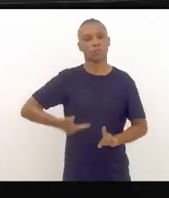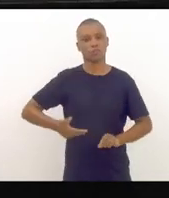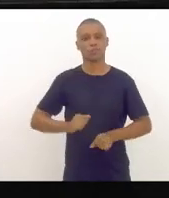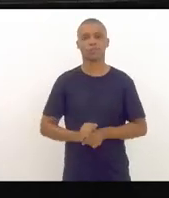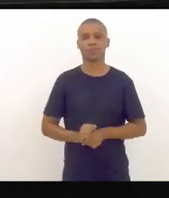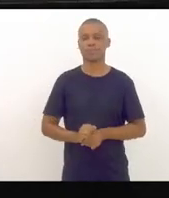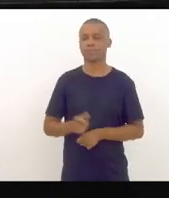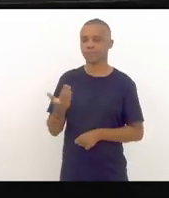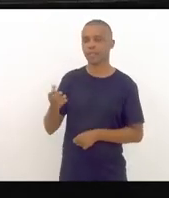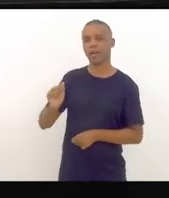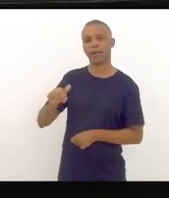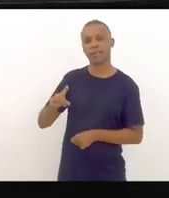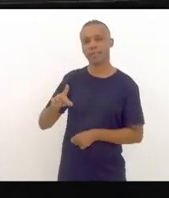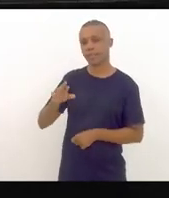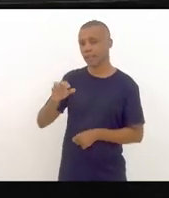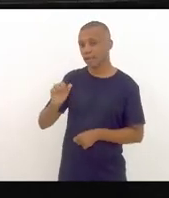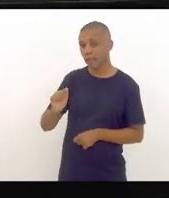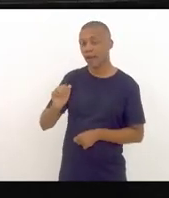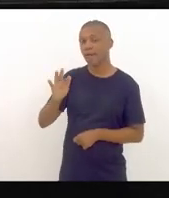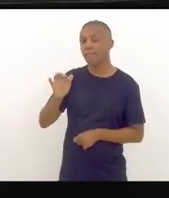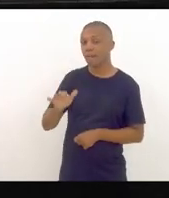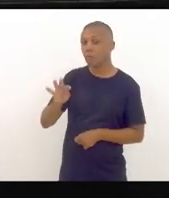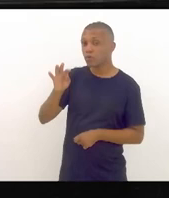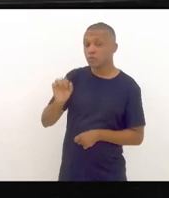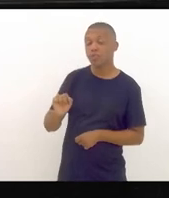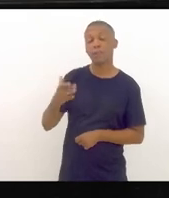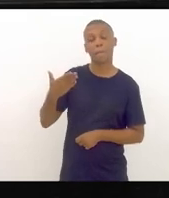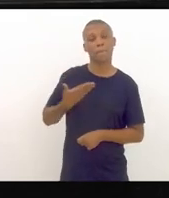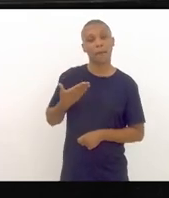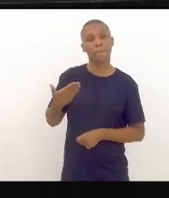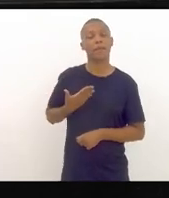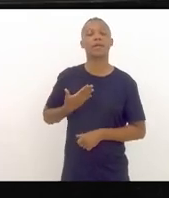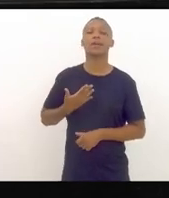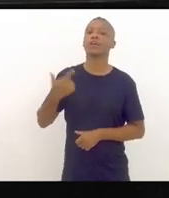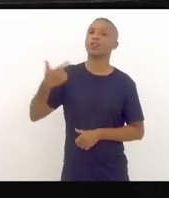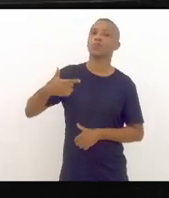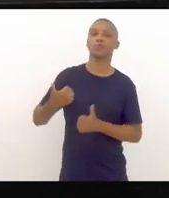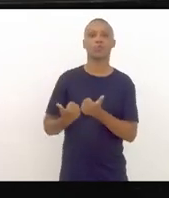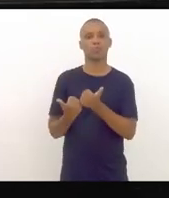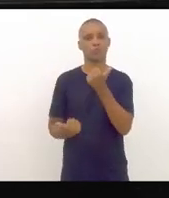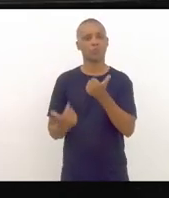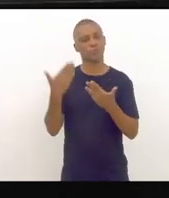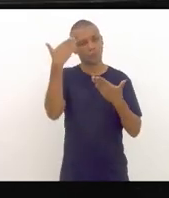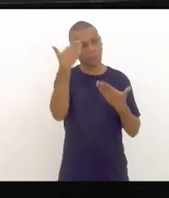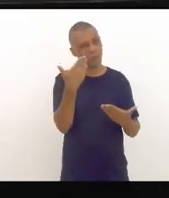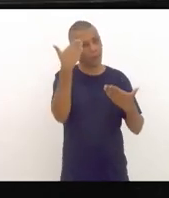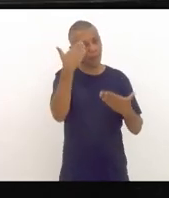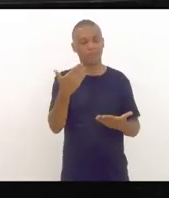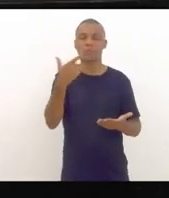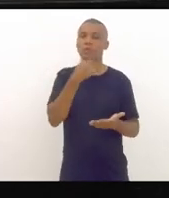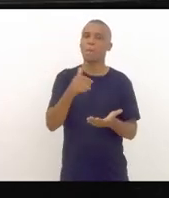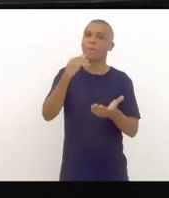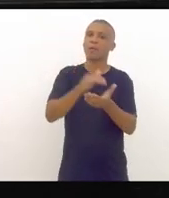Andréa Fonte, minha amiga e segunda suplente, está presente. Obrigado, seu marido, pastor, também.